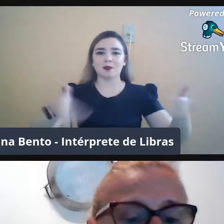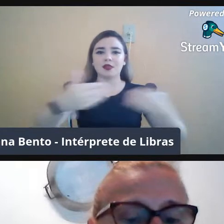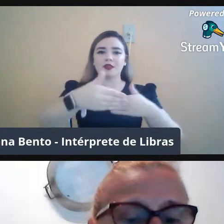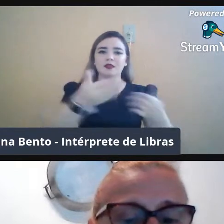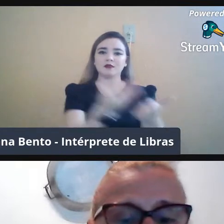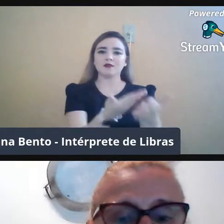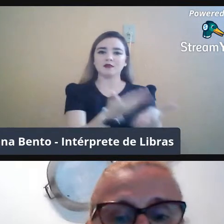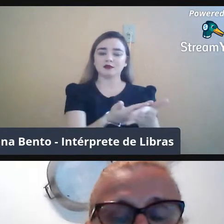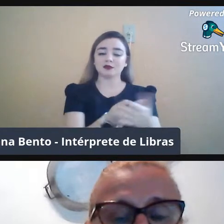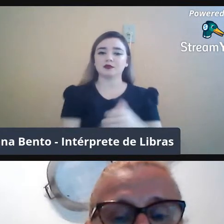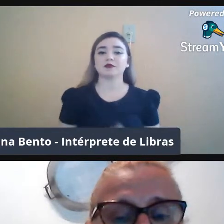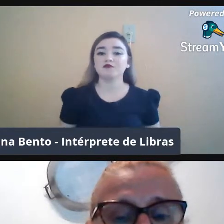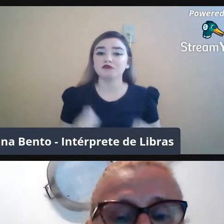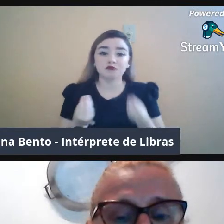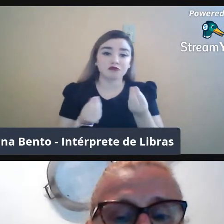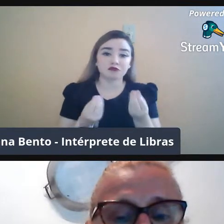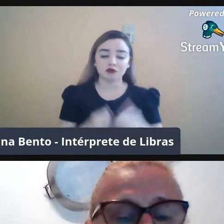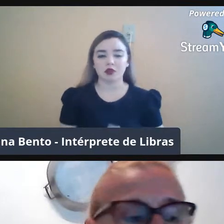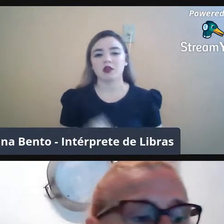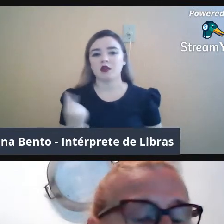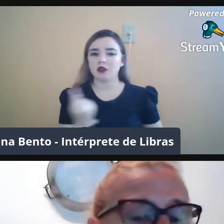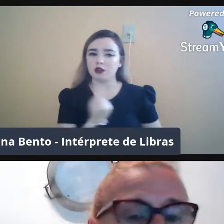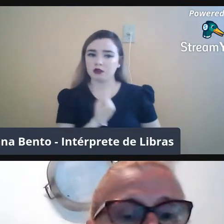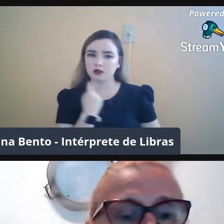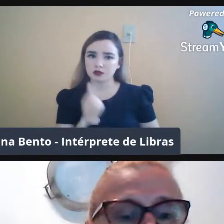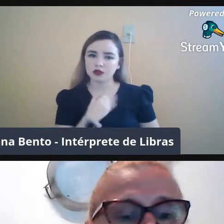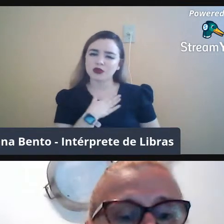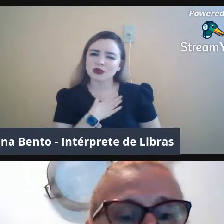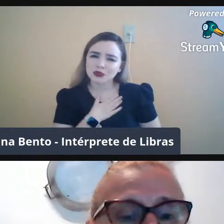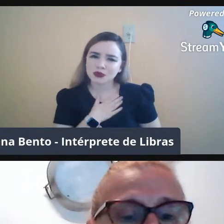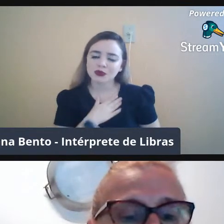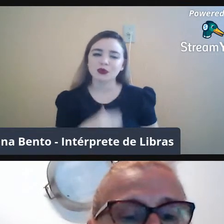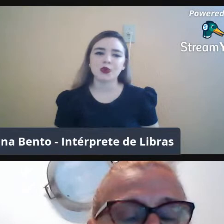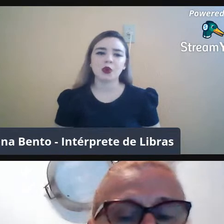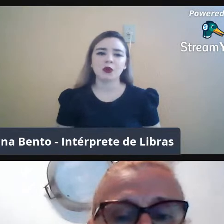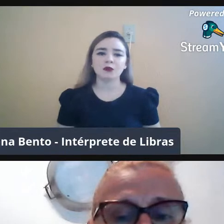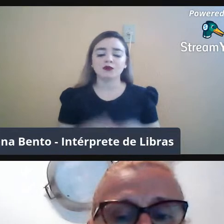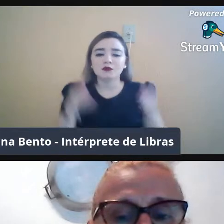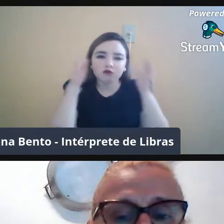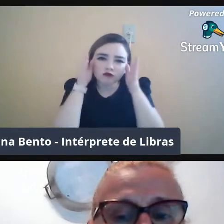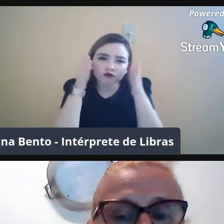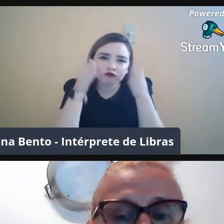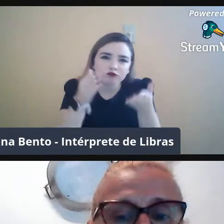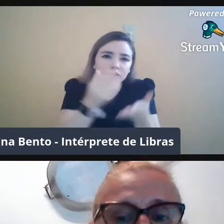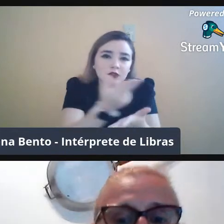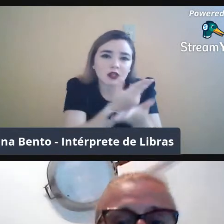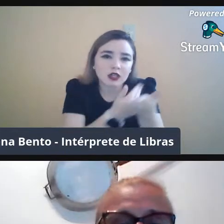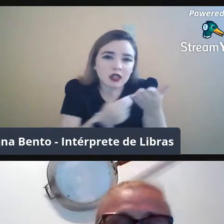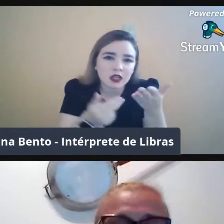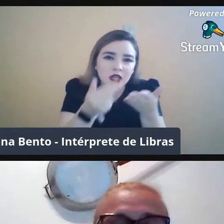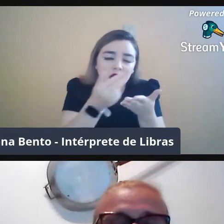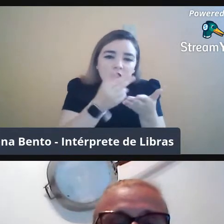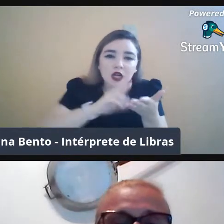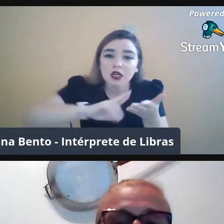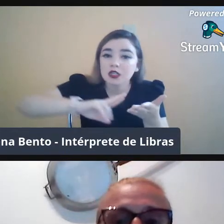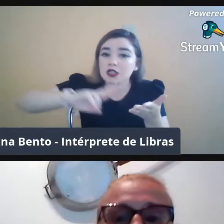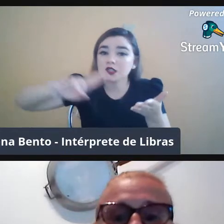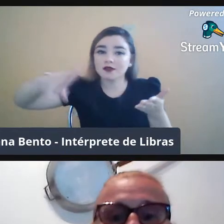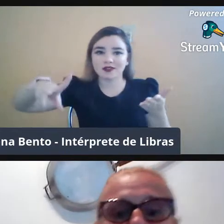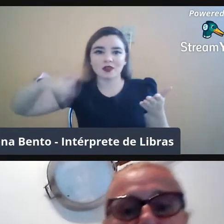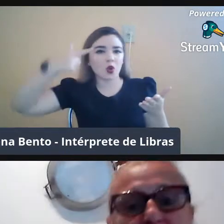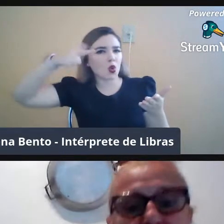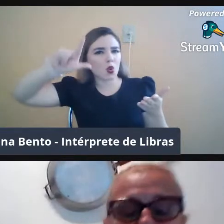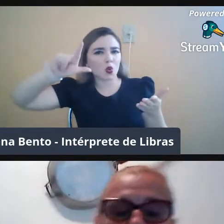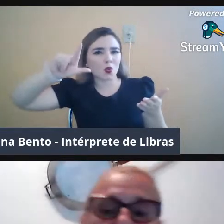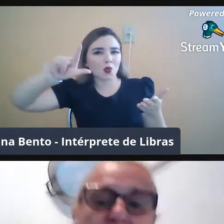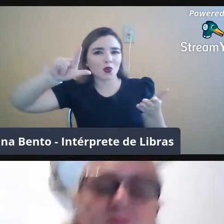A gente procura propor, ver o fazer artístico de outra maneira,